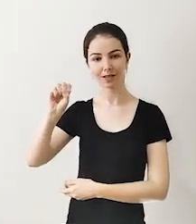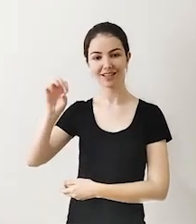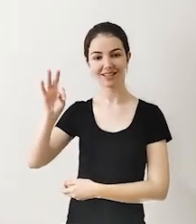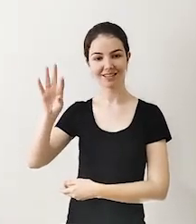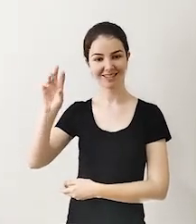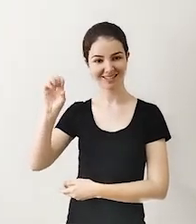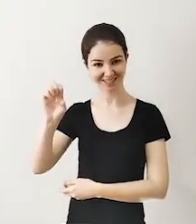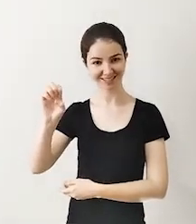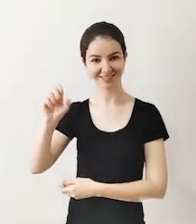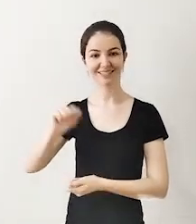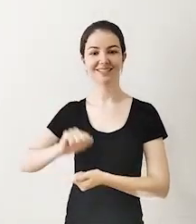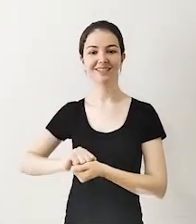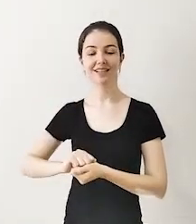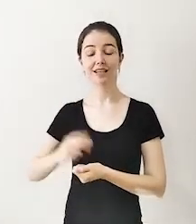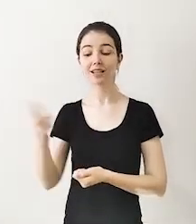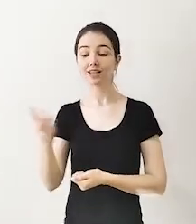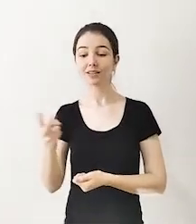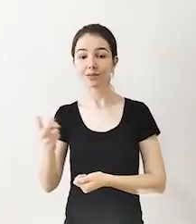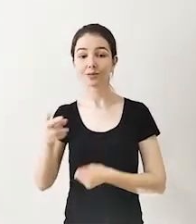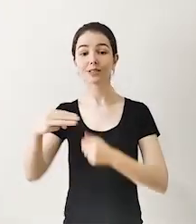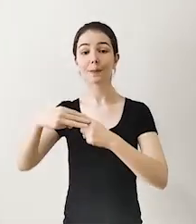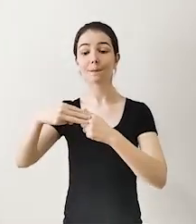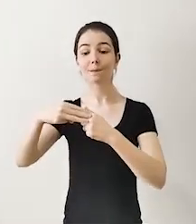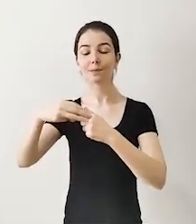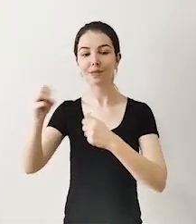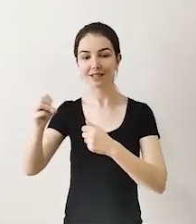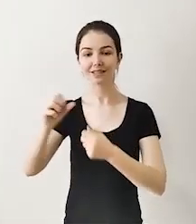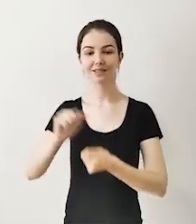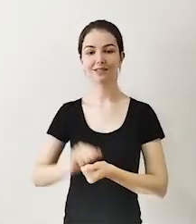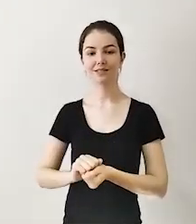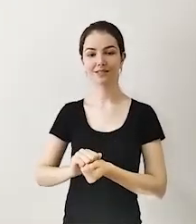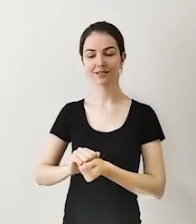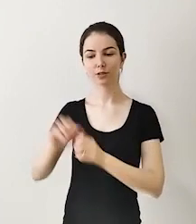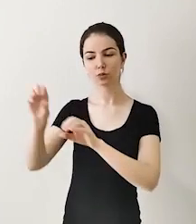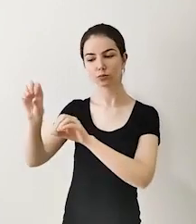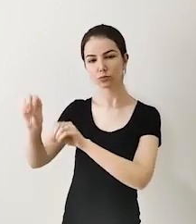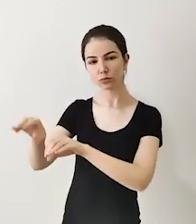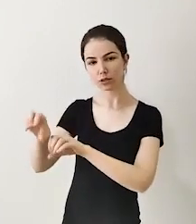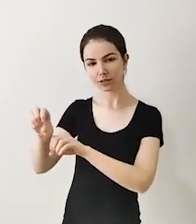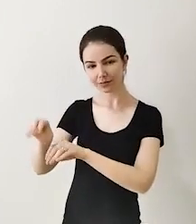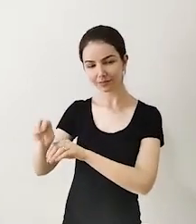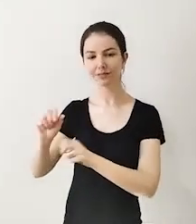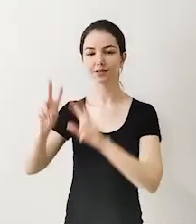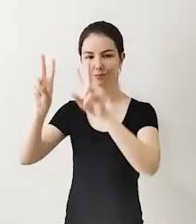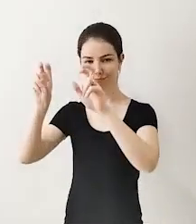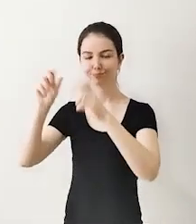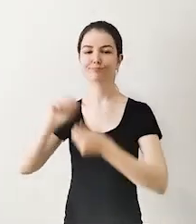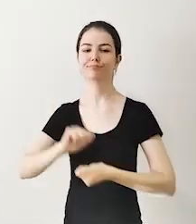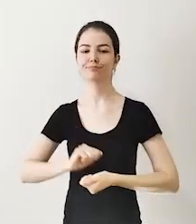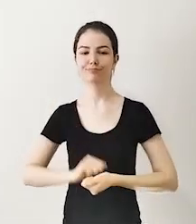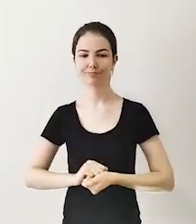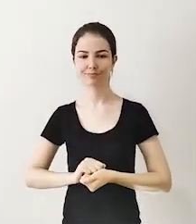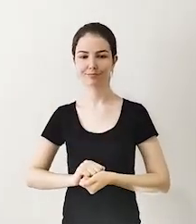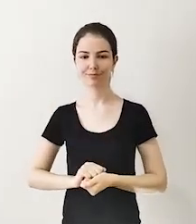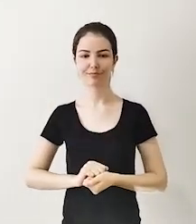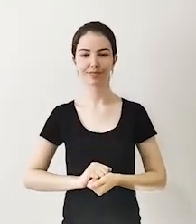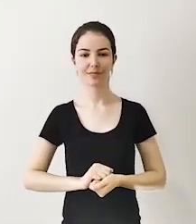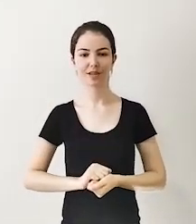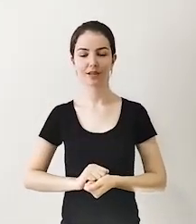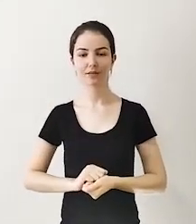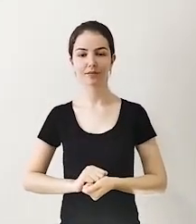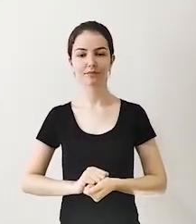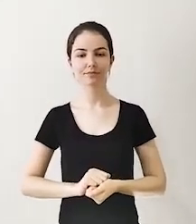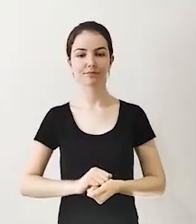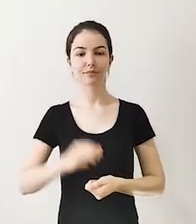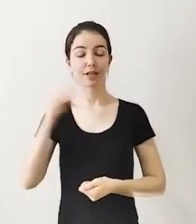Tanto Maiara quanto eu somos mestrandas no mestrado de ensino dessa universidade.